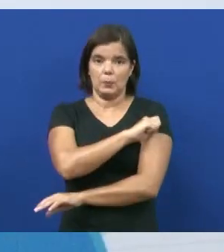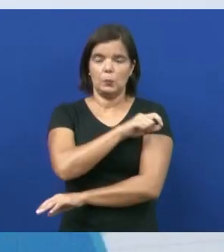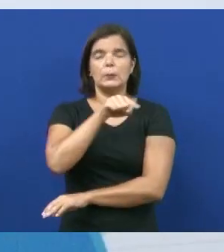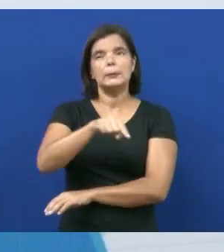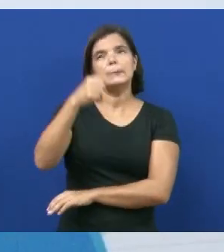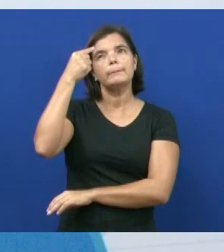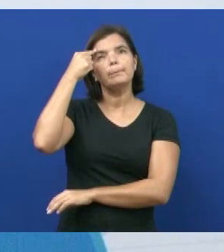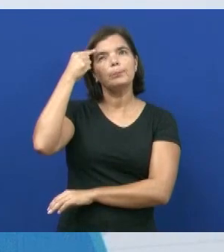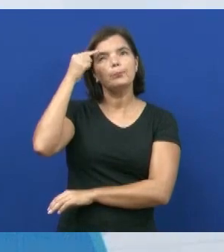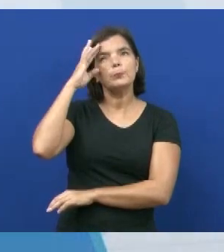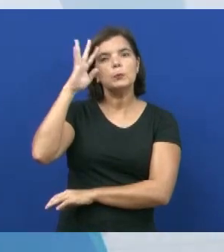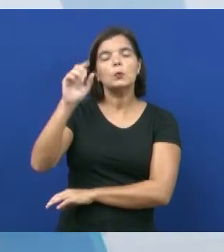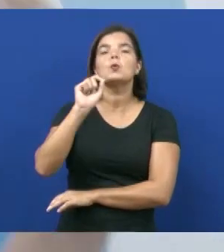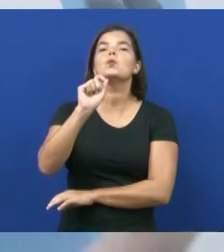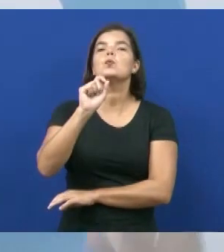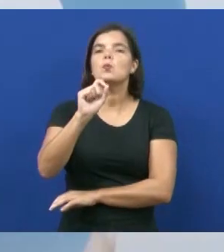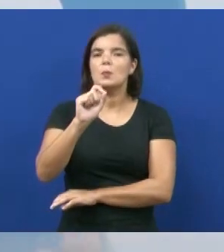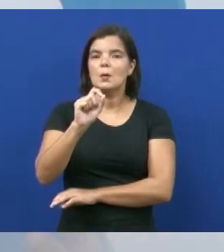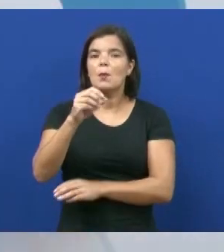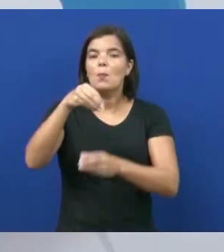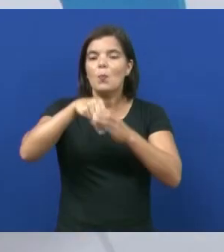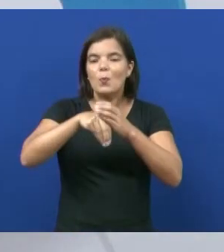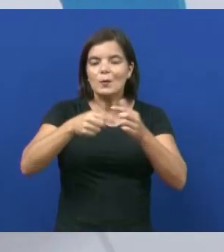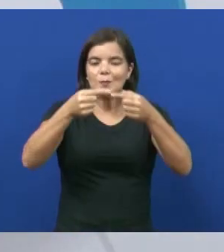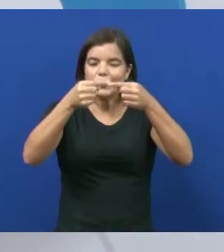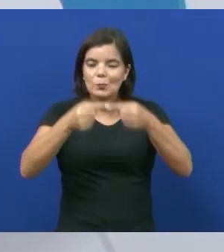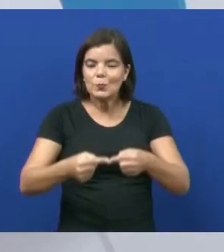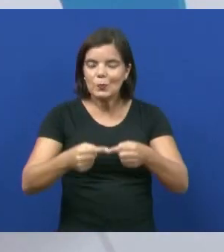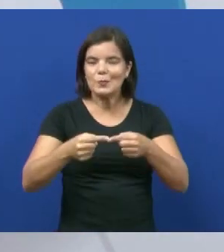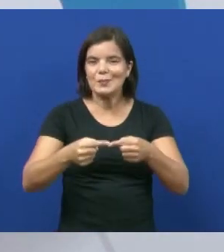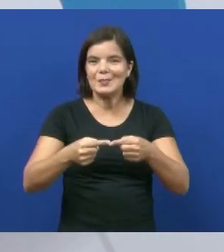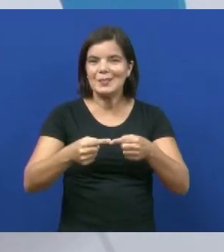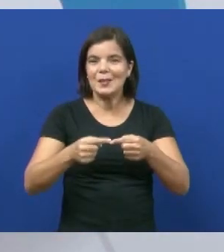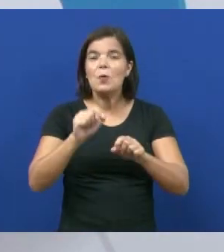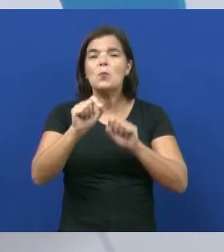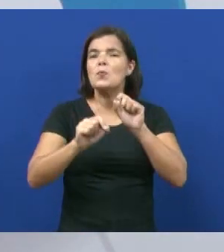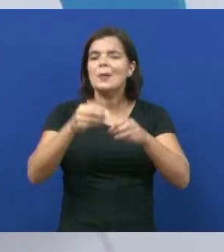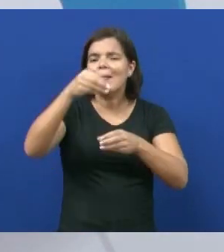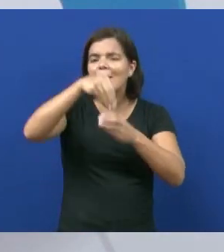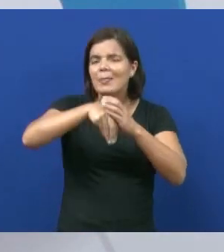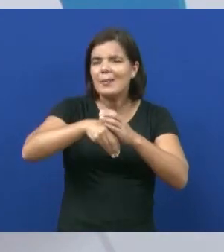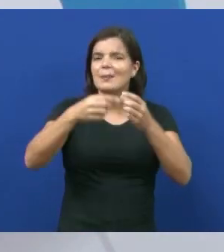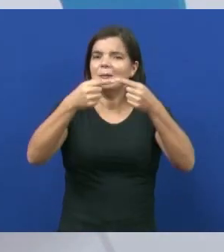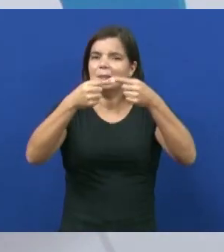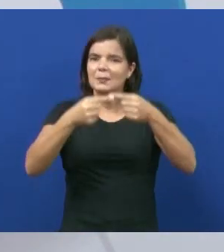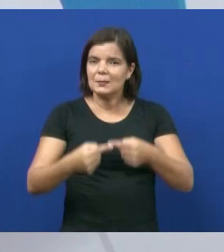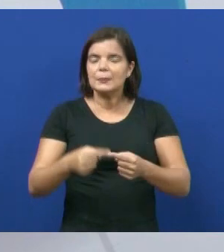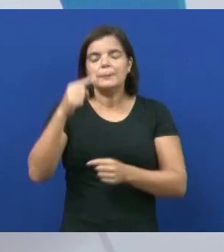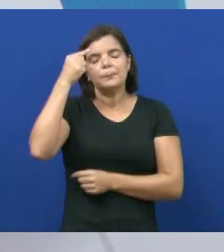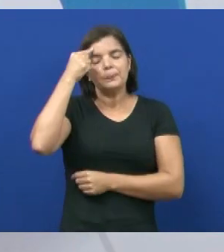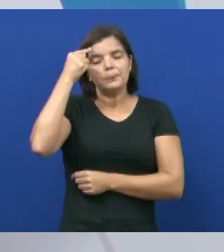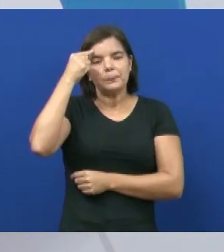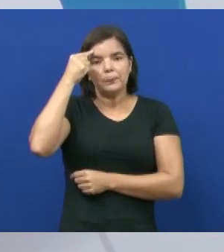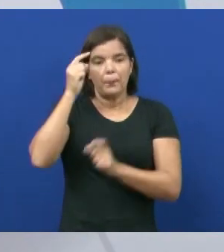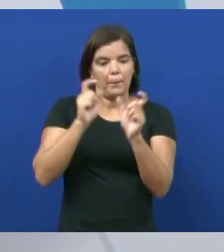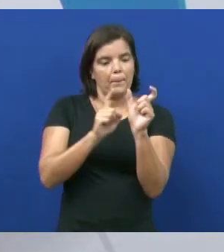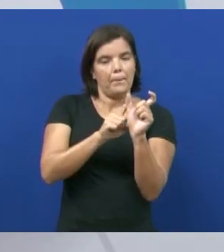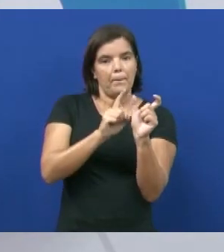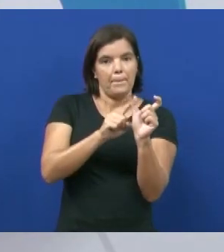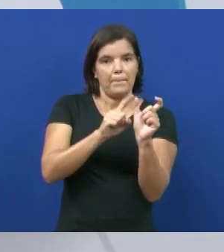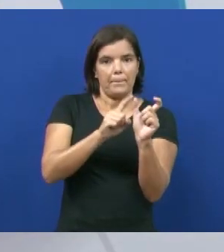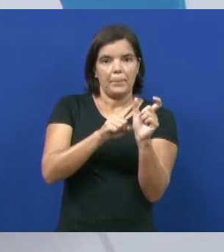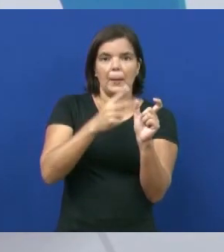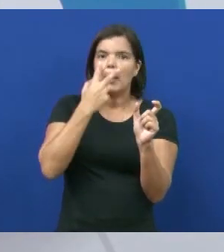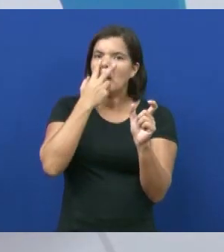quer imaginar o que são os elementos coesivos, fazer uma visualização do que são os elementos coesivos, imaginem que as palavras são